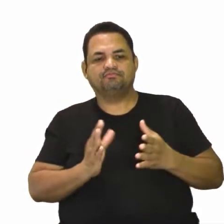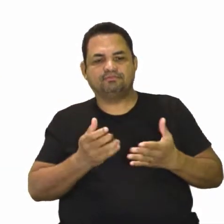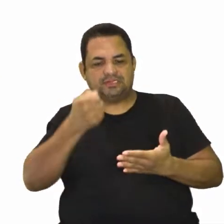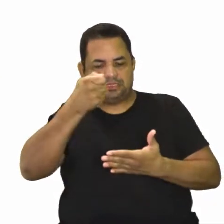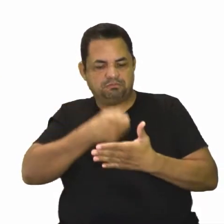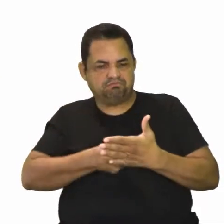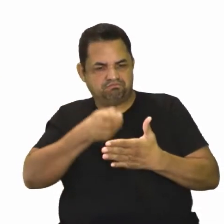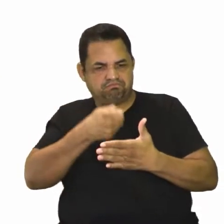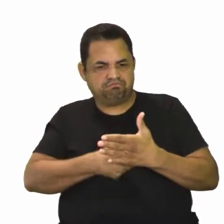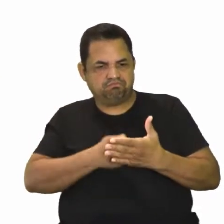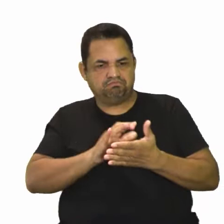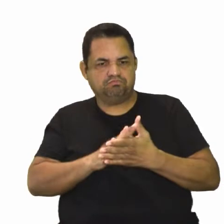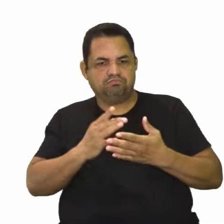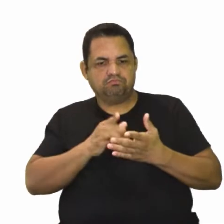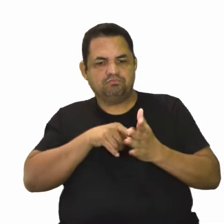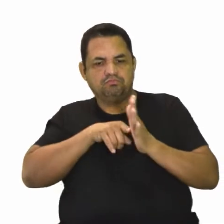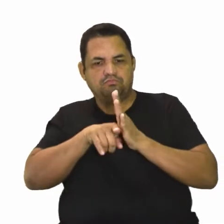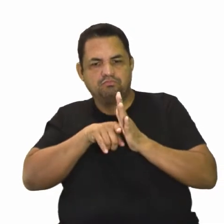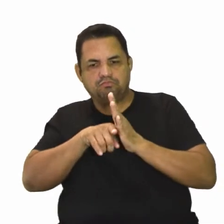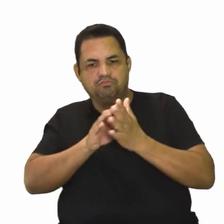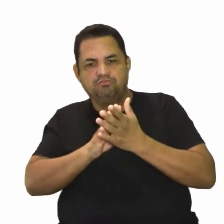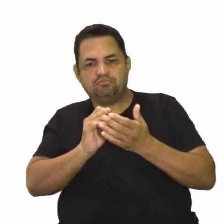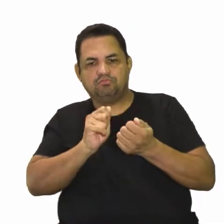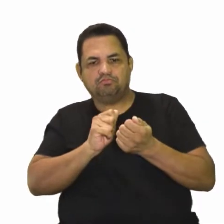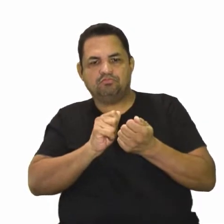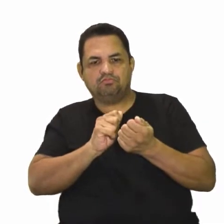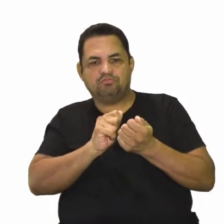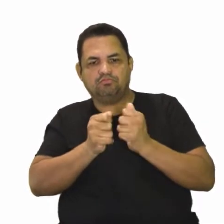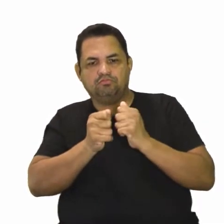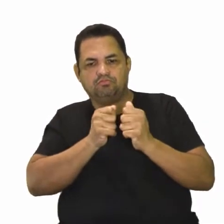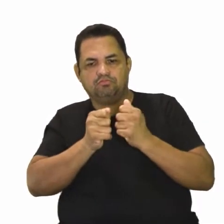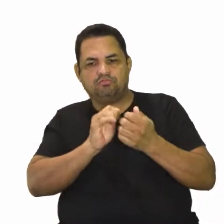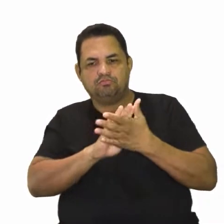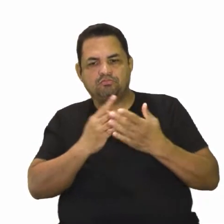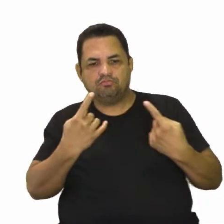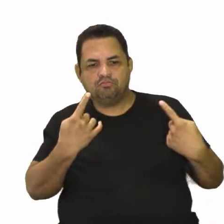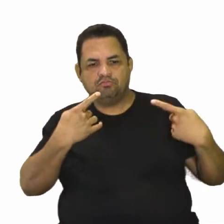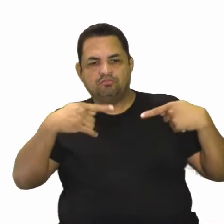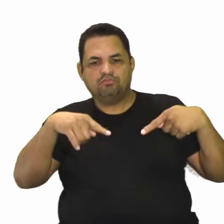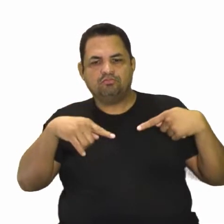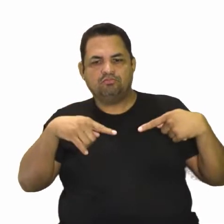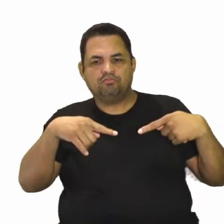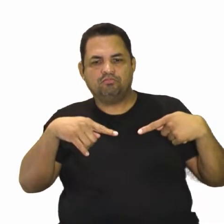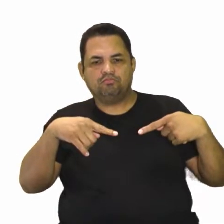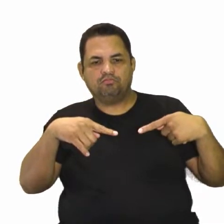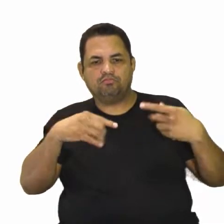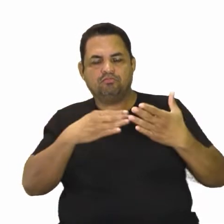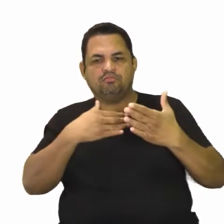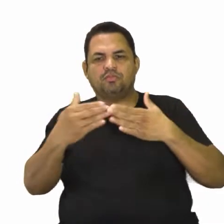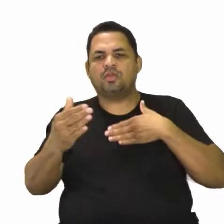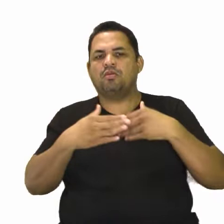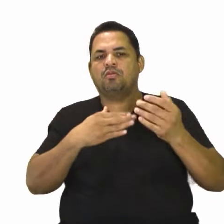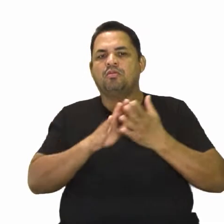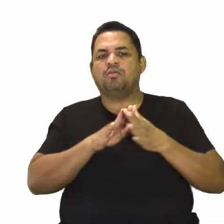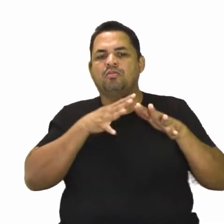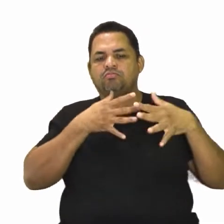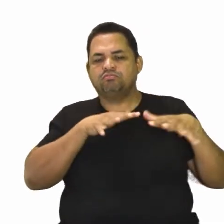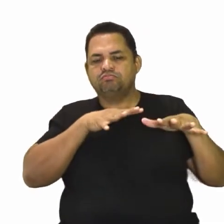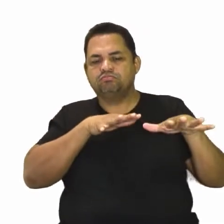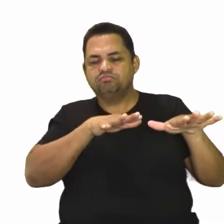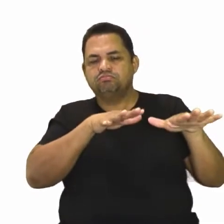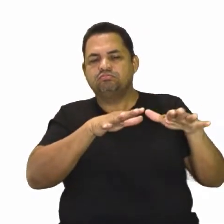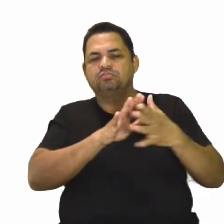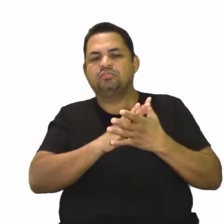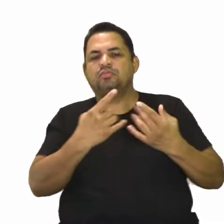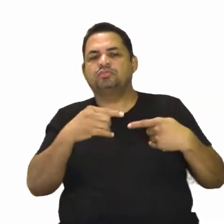dura de investigação, de controle contra qualquer manifestação contra o governo